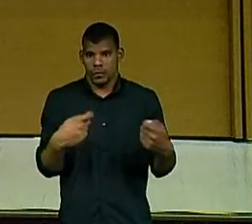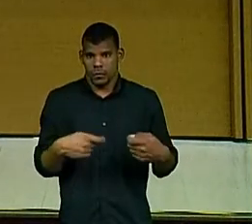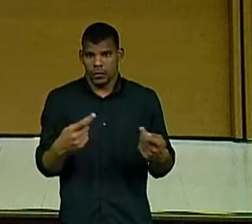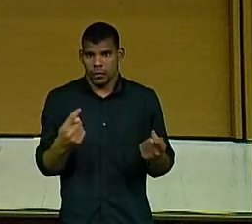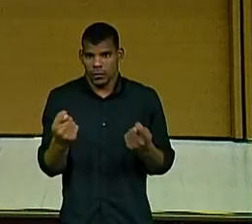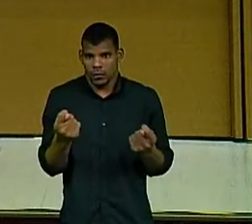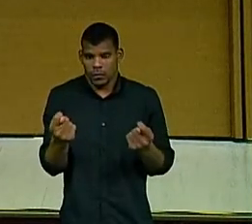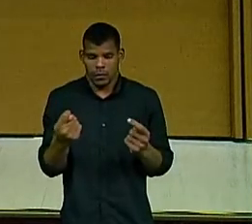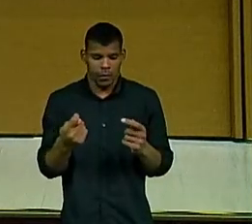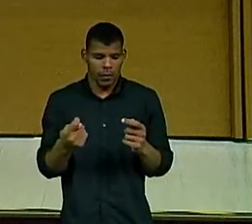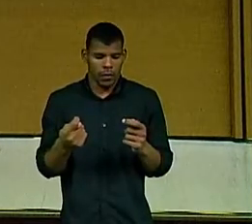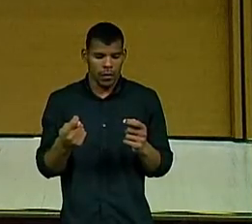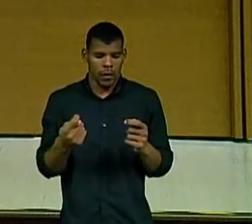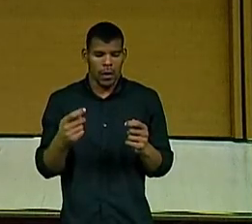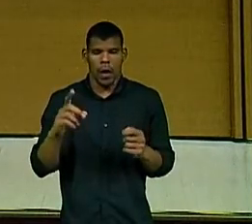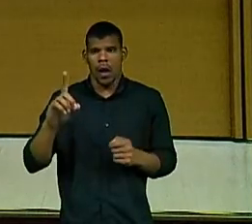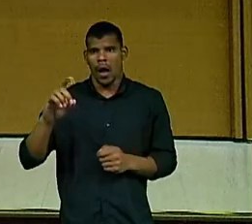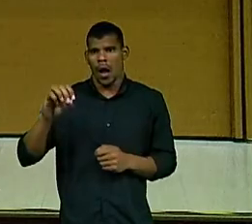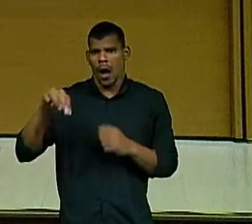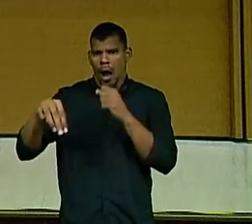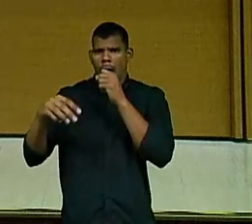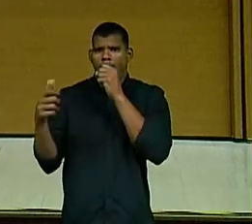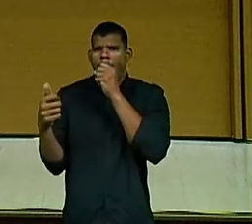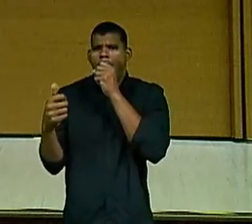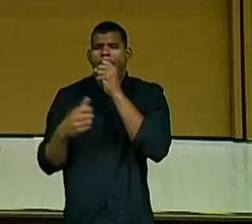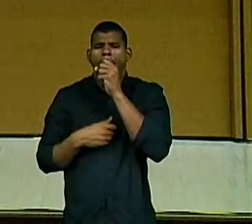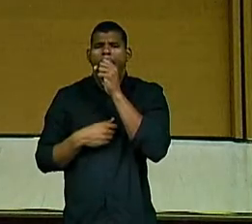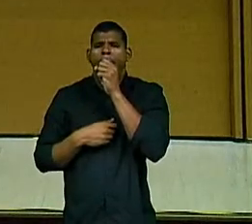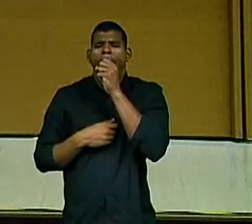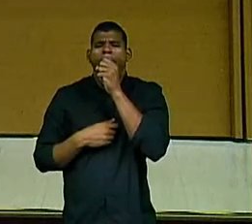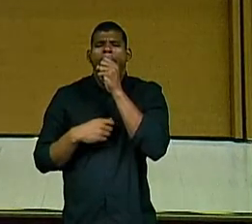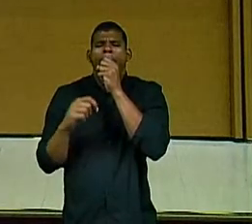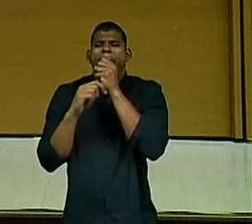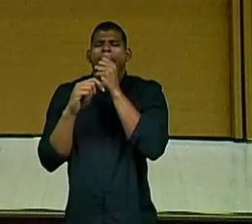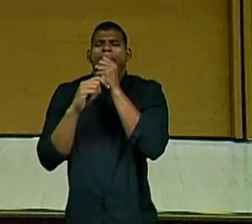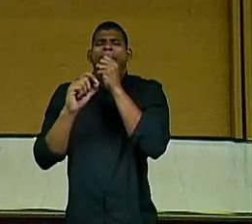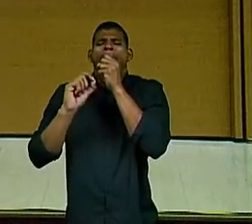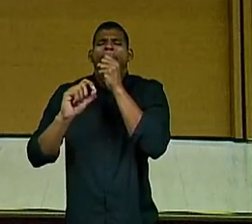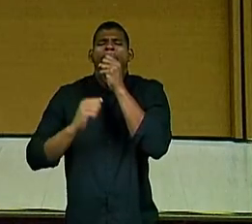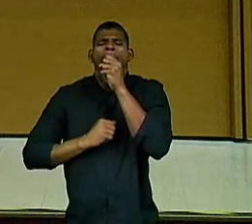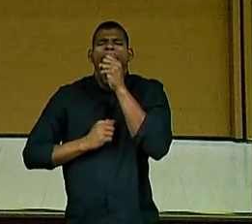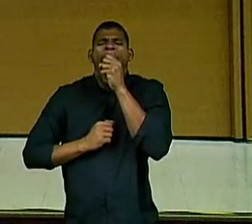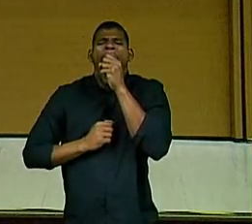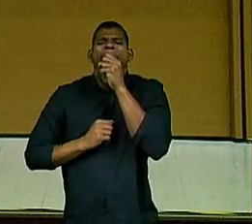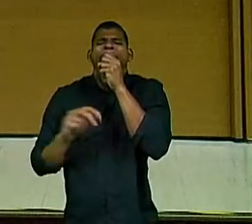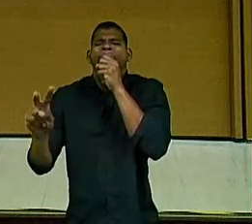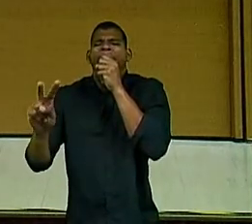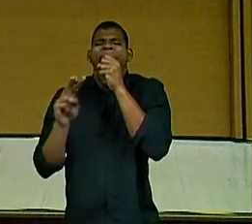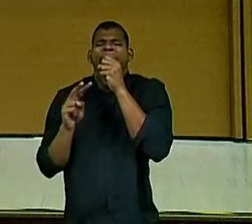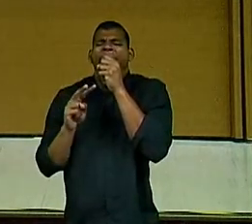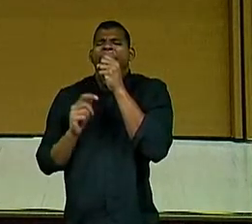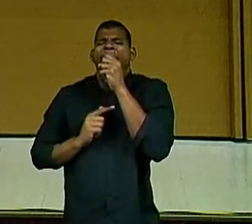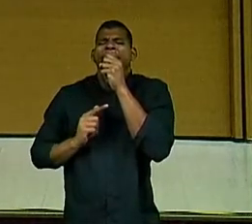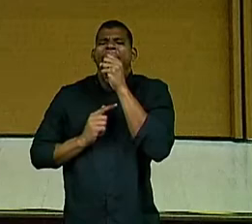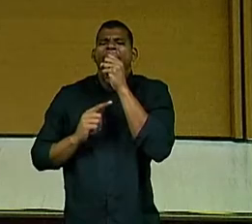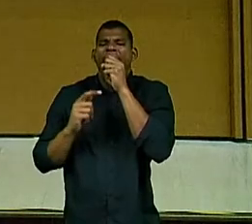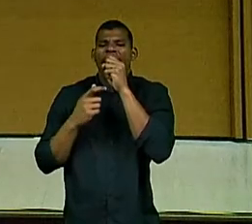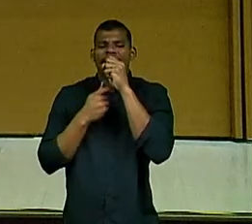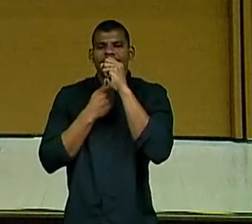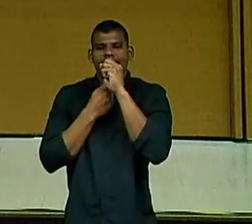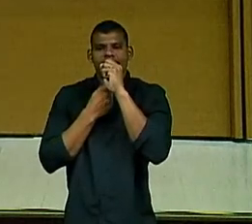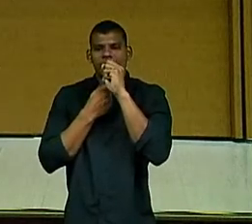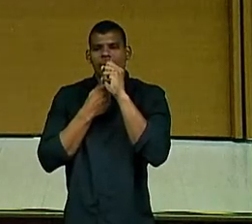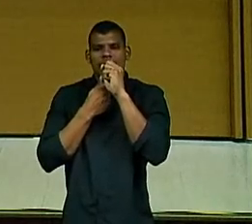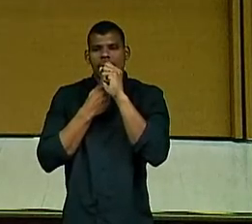lá de Dom Pedro I contrai uma empréstimo com a Inglaterra para